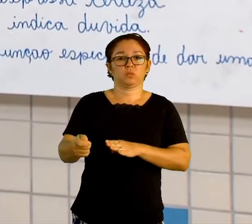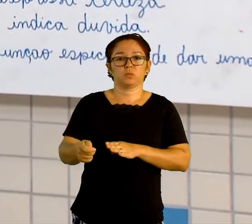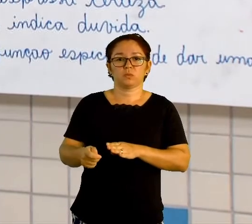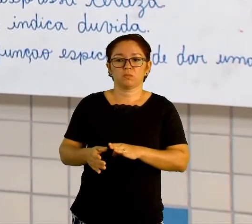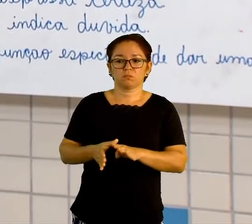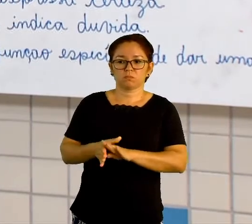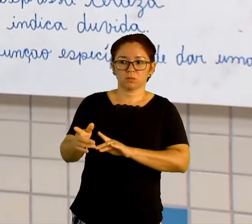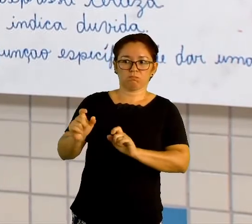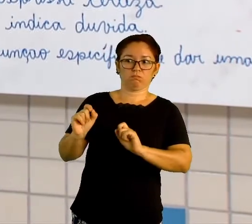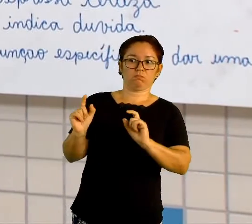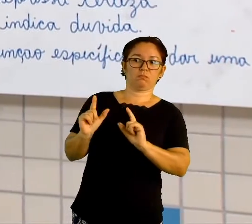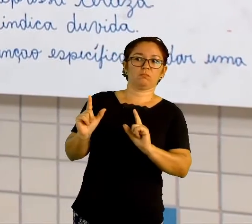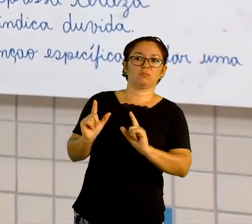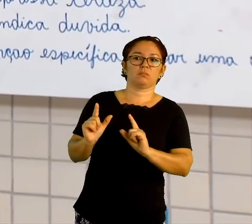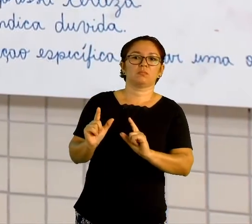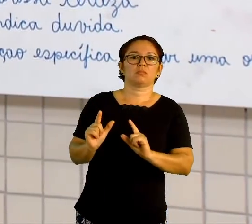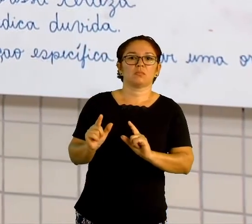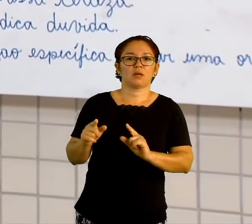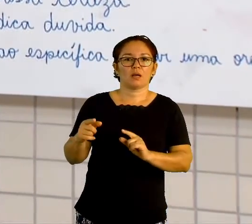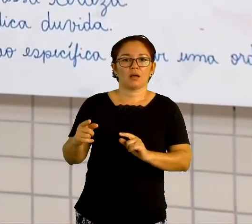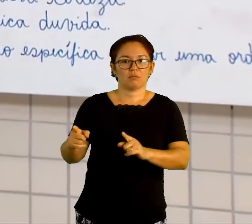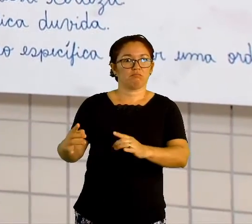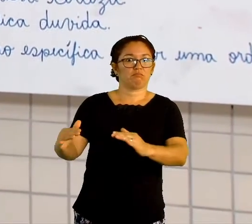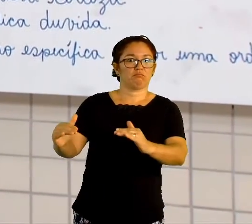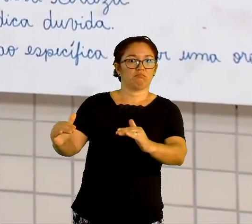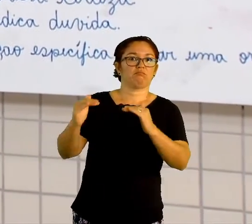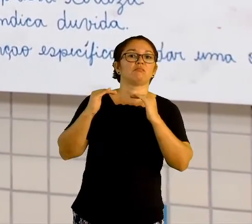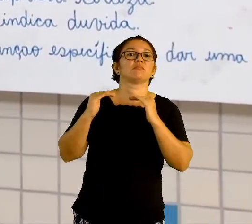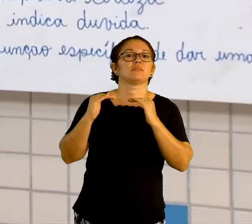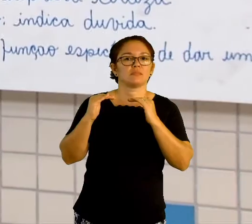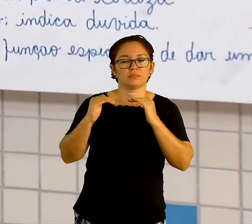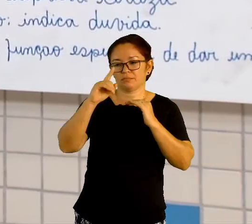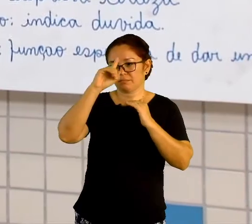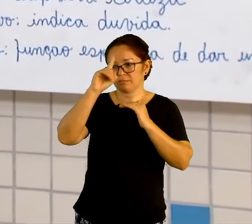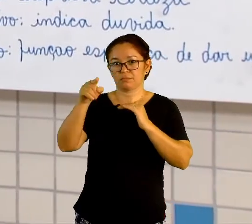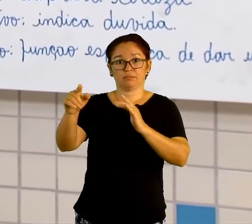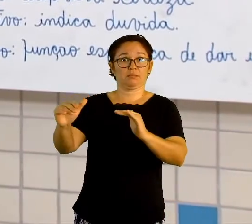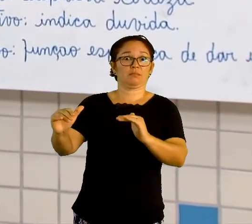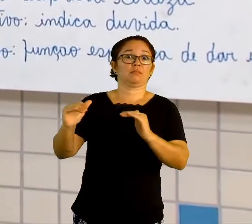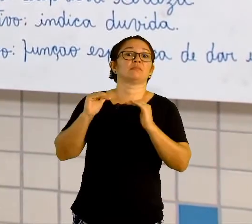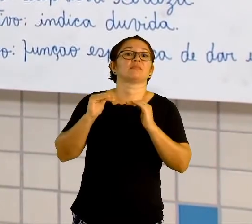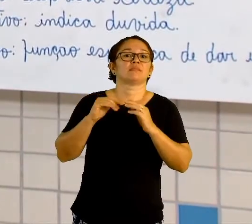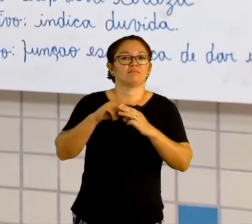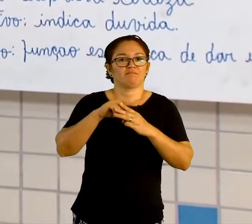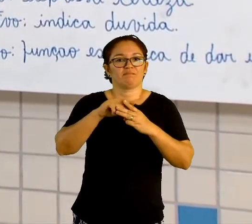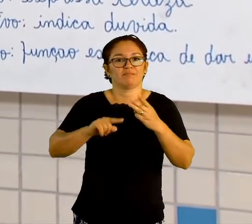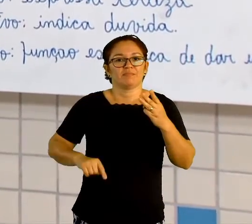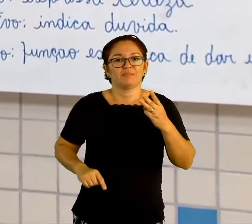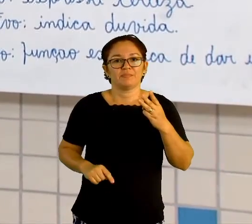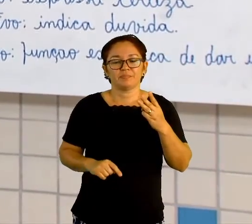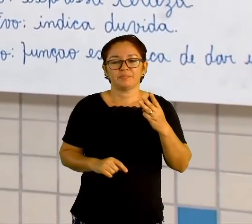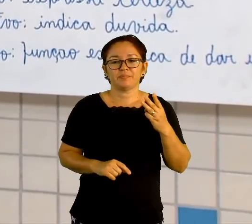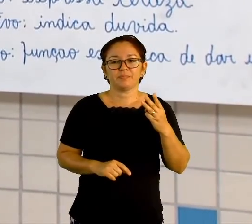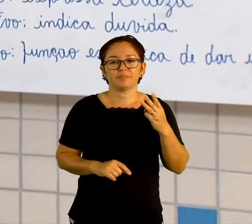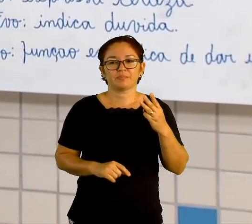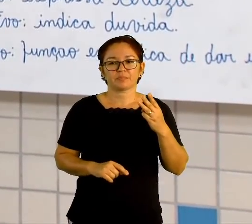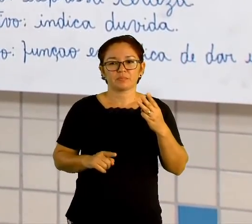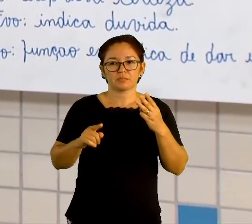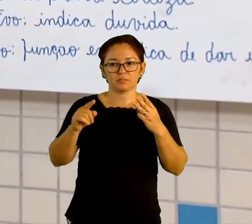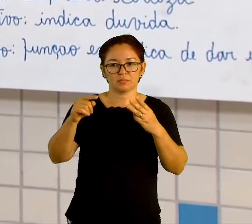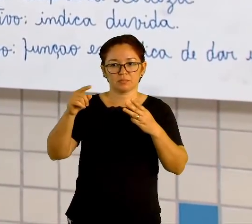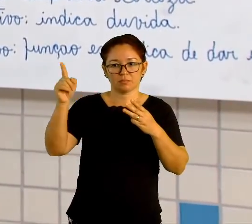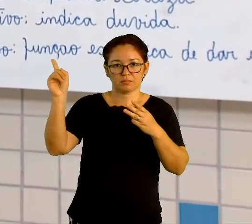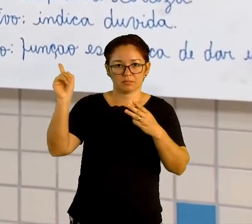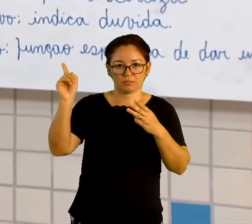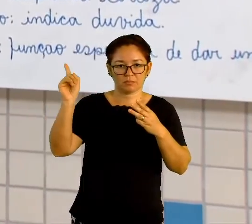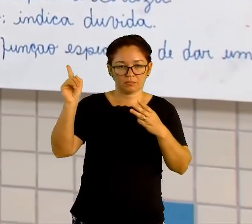da pessoa para que ele faça alguma coisa. Nós temos também, além disso que foi colocado aqui